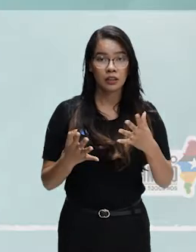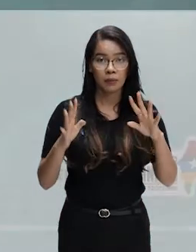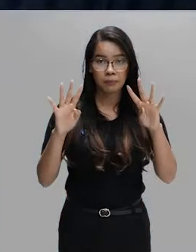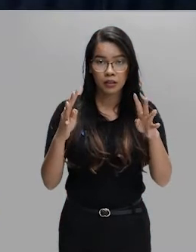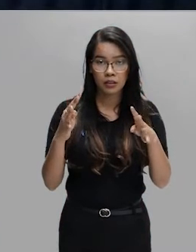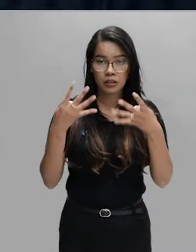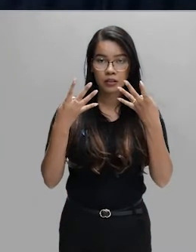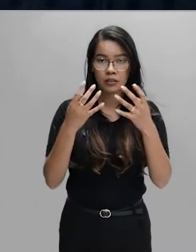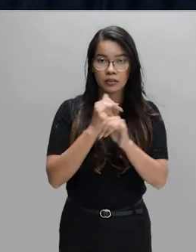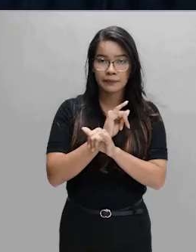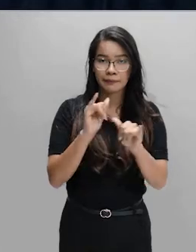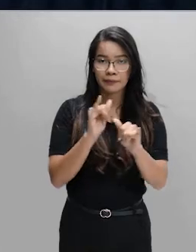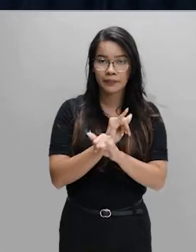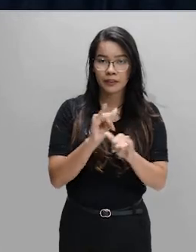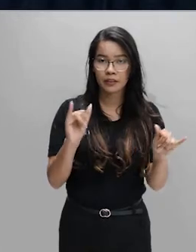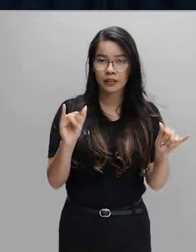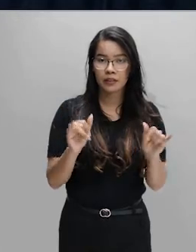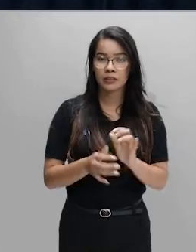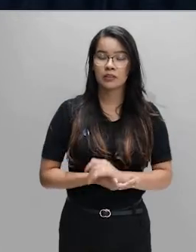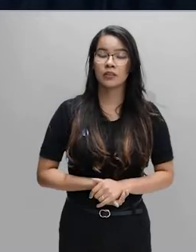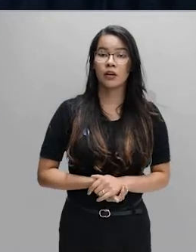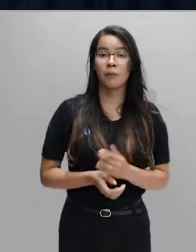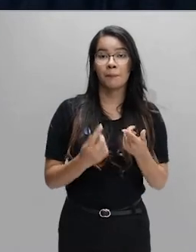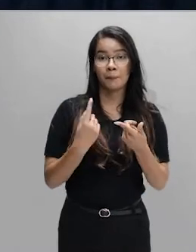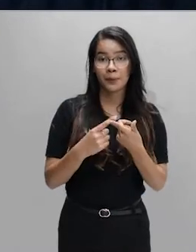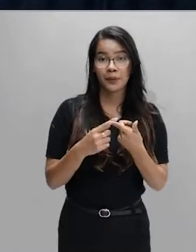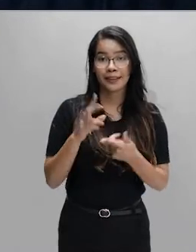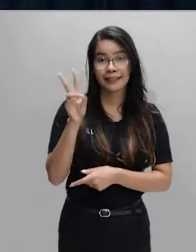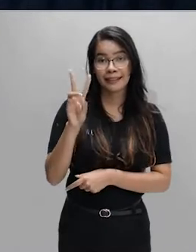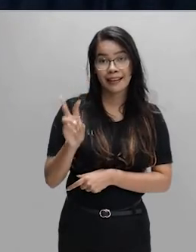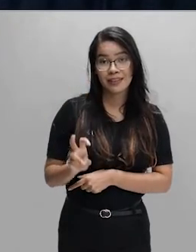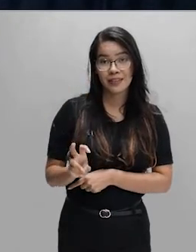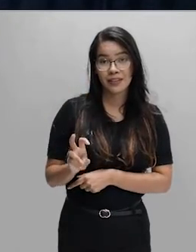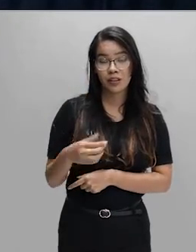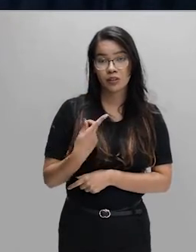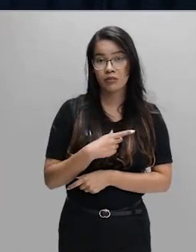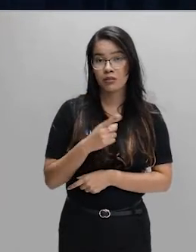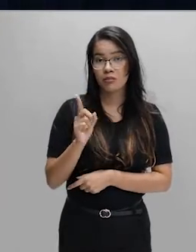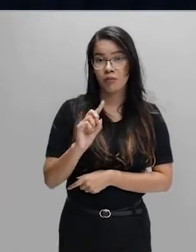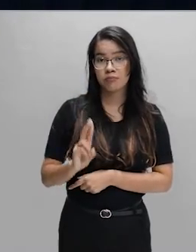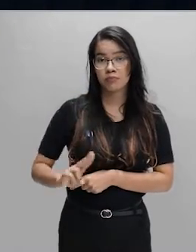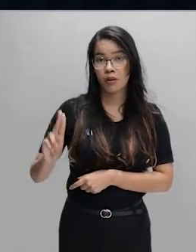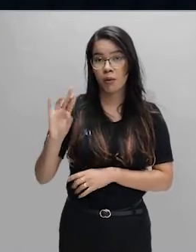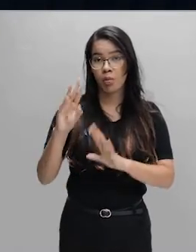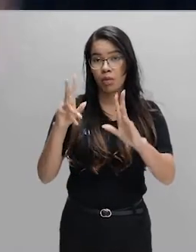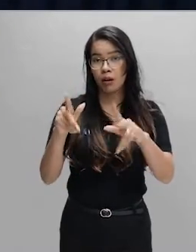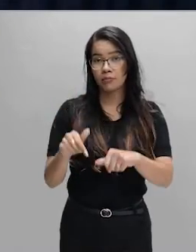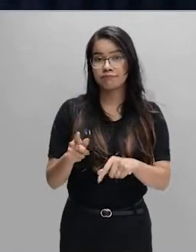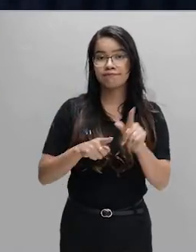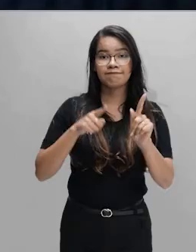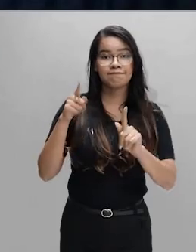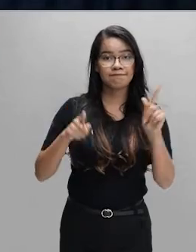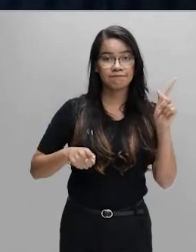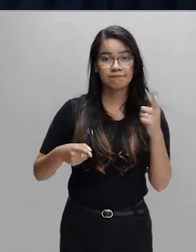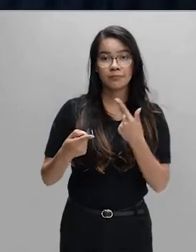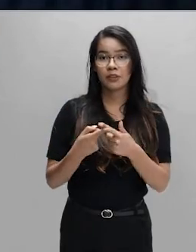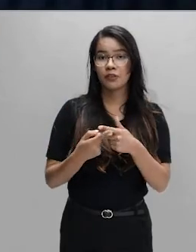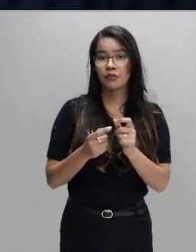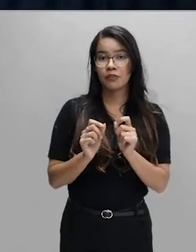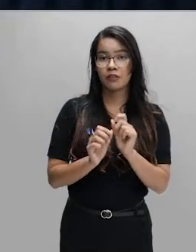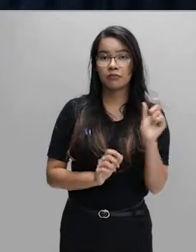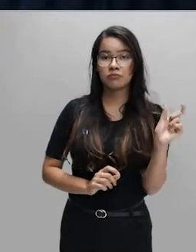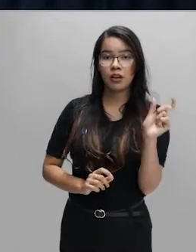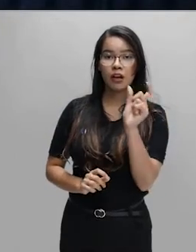atenção nas informações, tá? Porque talvez a gente não use o gráfico todo, porque ele fez um